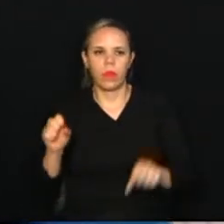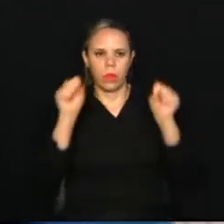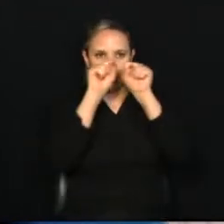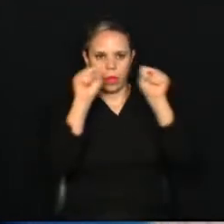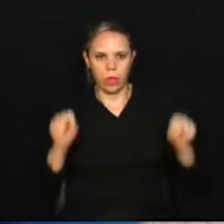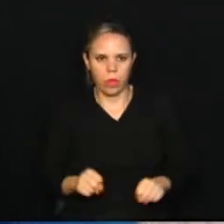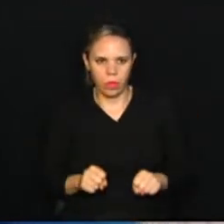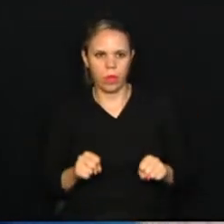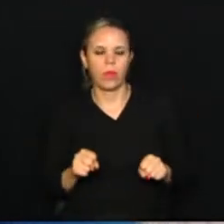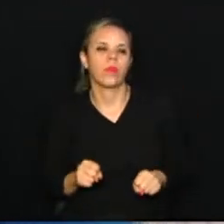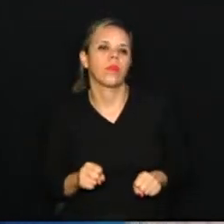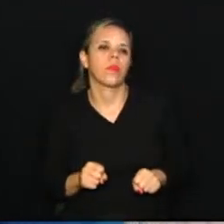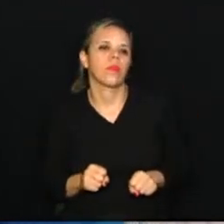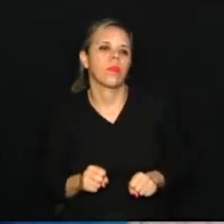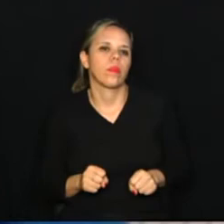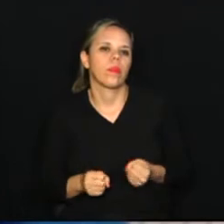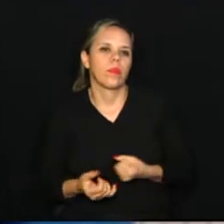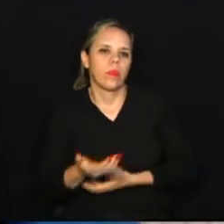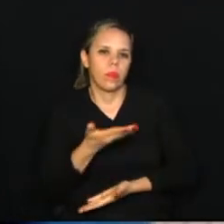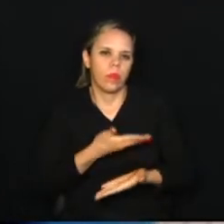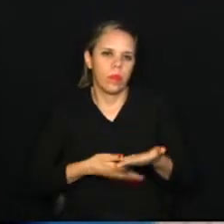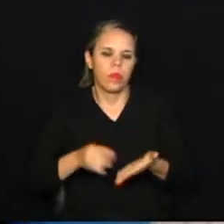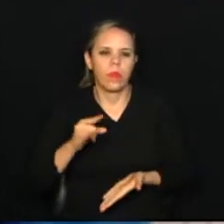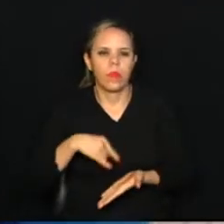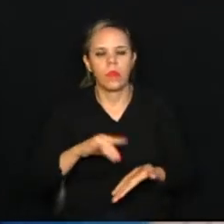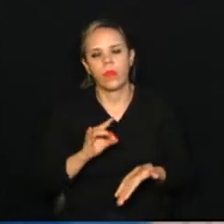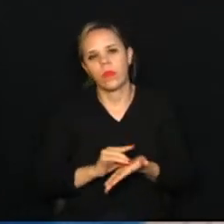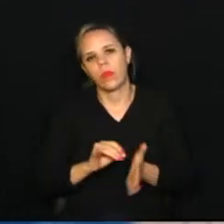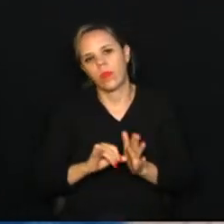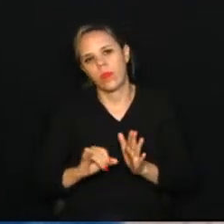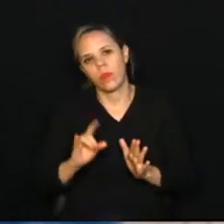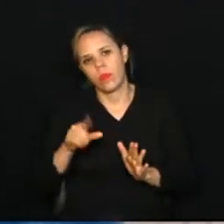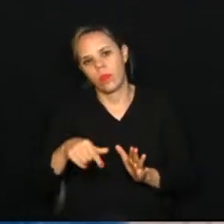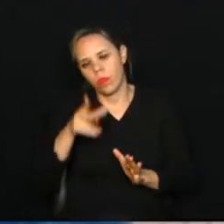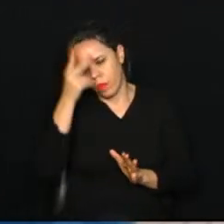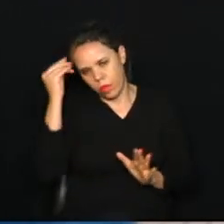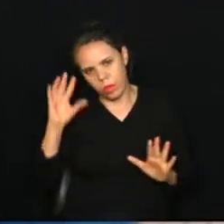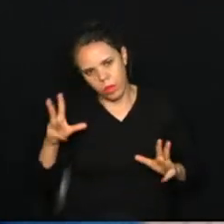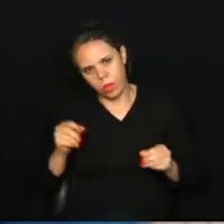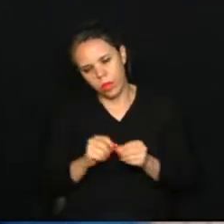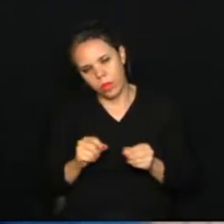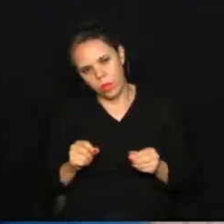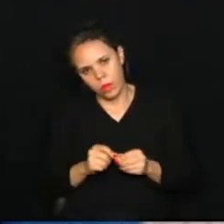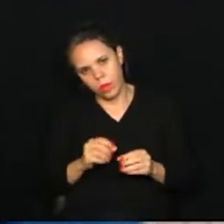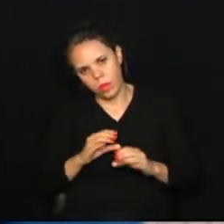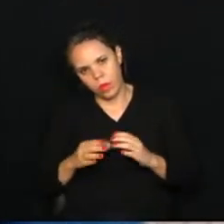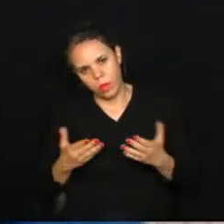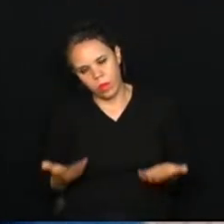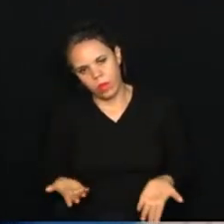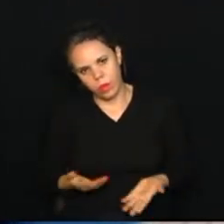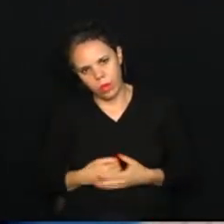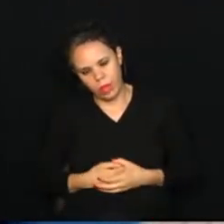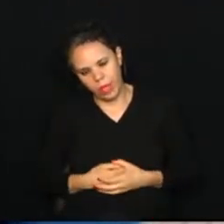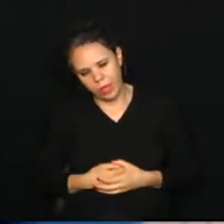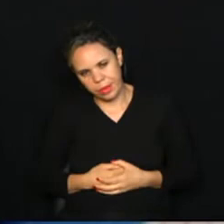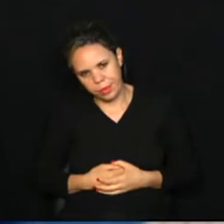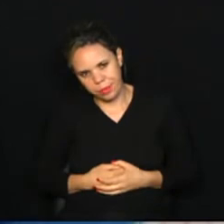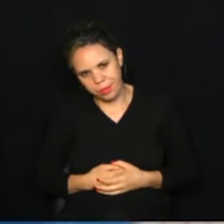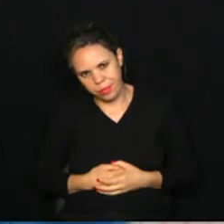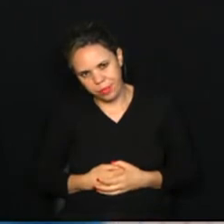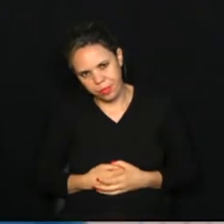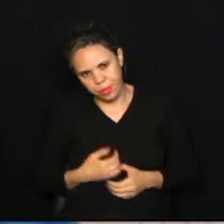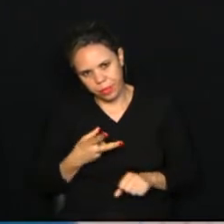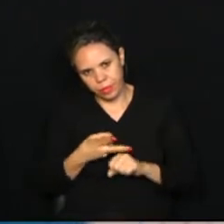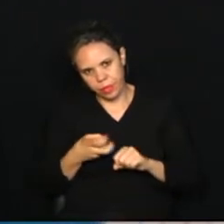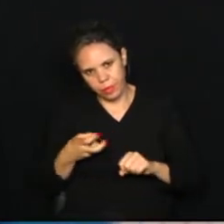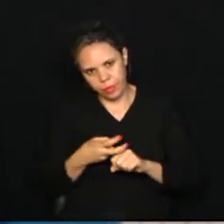de integração de troca protocolos, trocamos ofícios, tudo pela prefeitura. A Câmara podia integrar esse aplicativo,